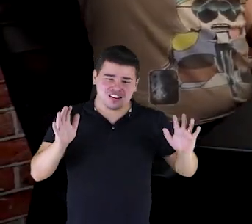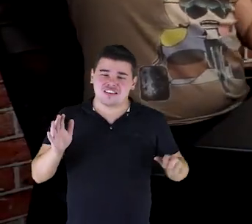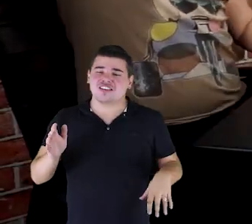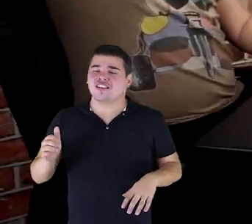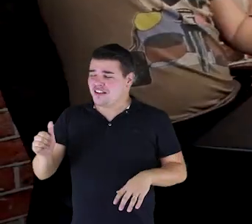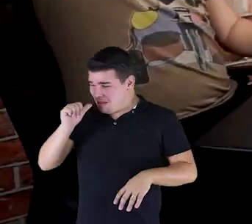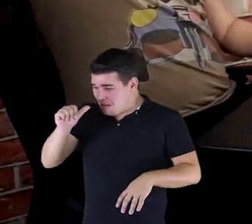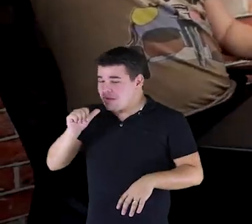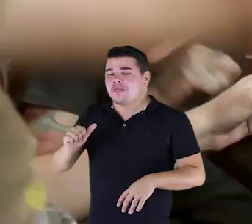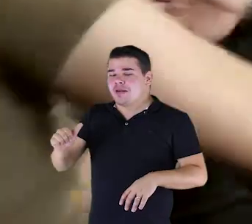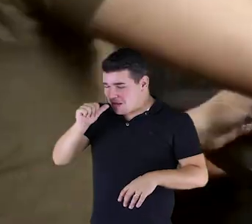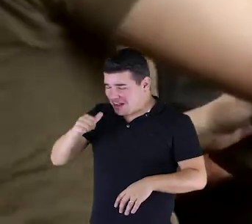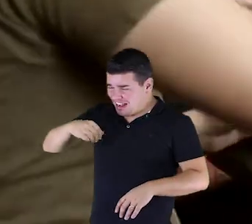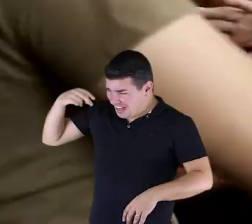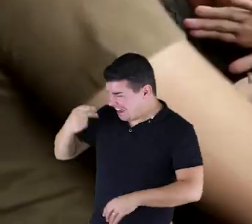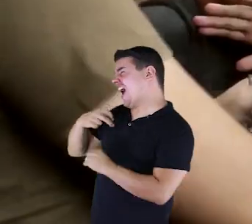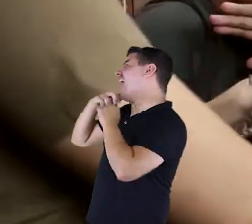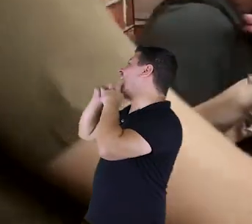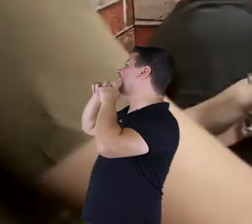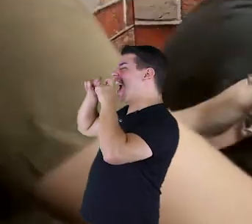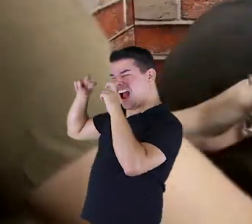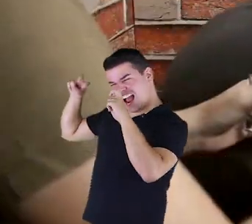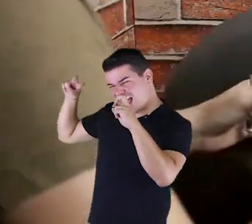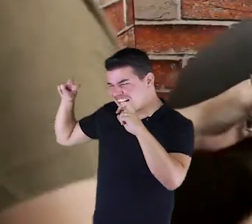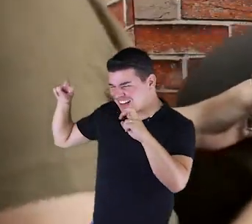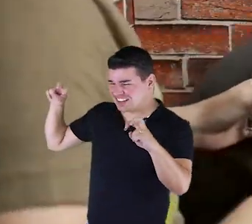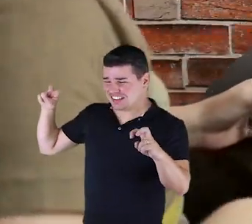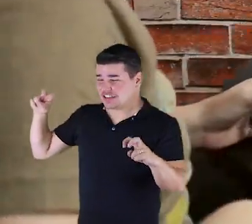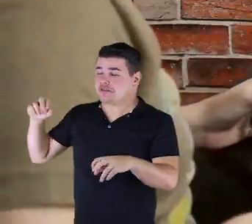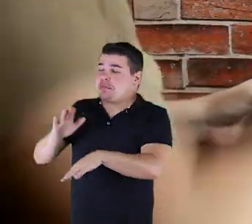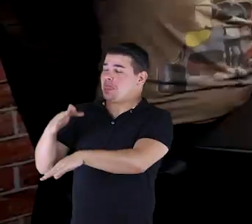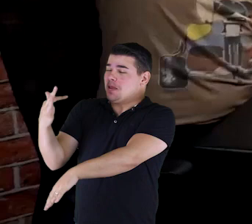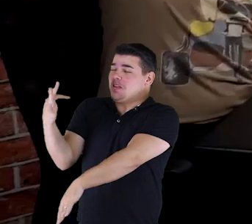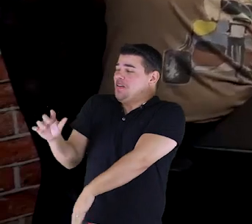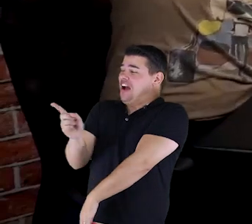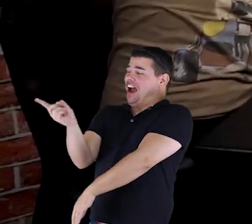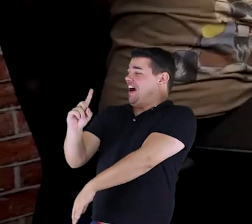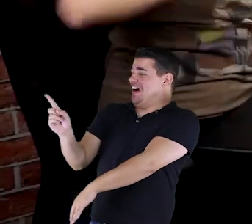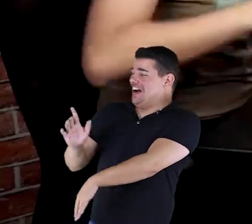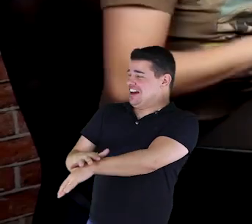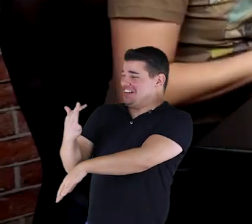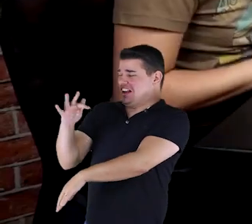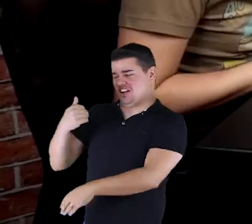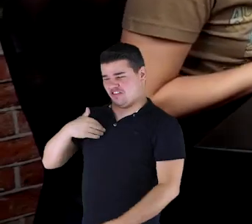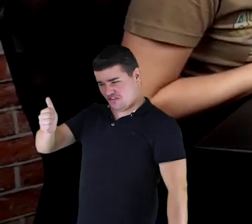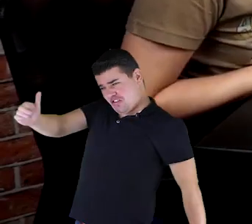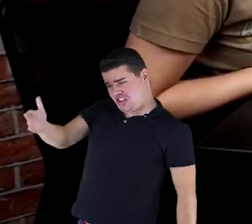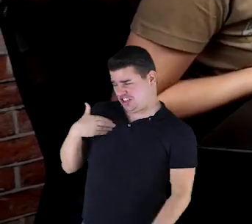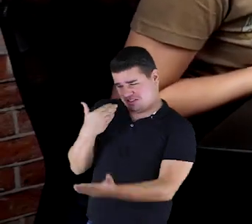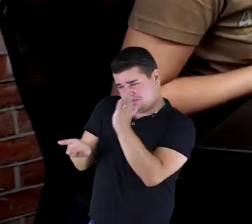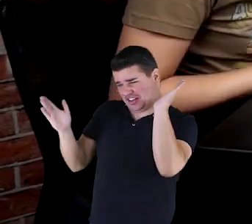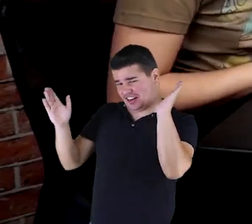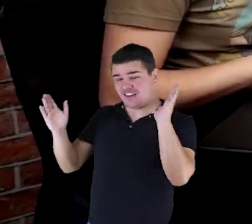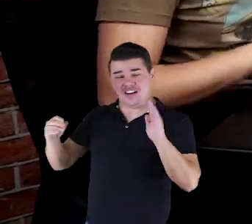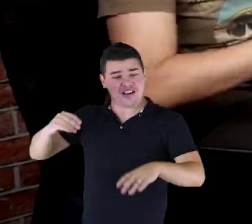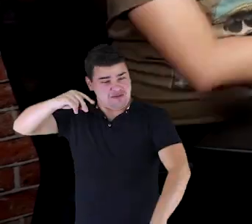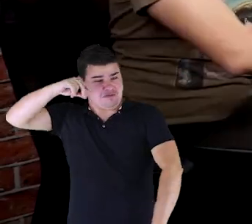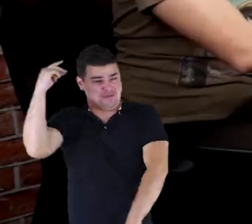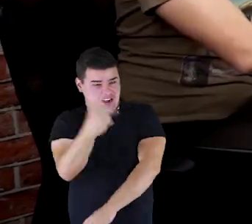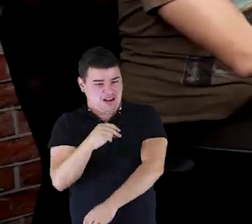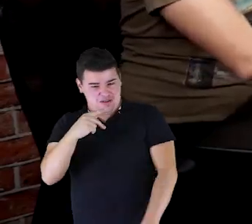entre eles, vira um copo de bebida na boca. Cauê vira um também. Cid bate na mão de Cauê com o chinelo. Cid ergue o chinelo novamente e Cauê afasta as mãos.